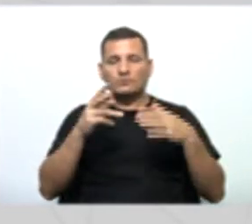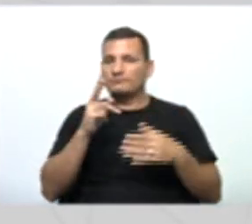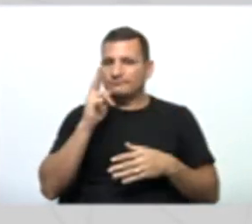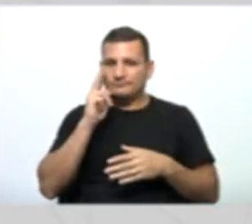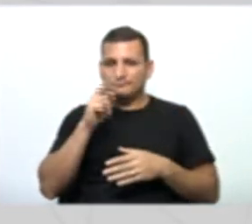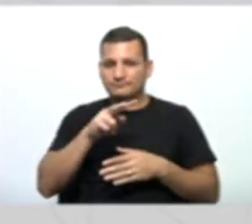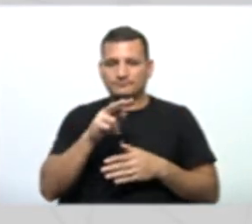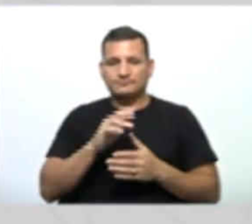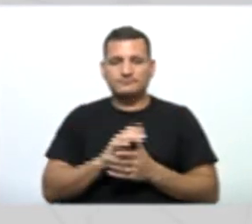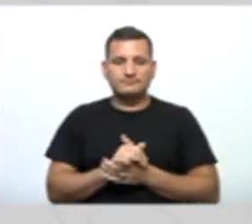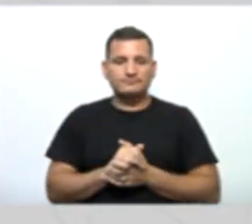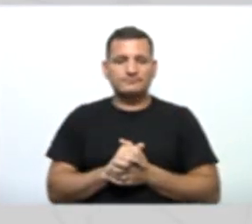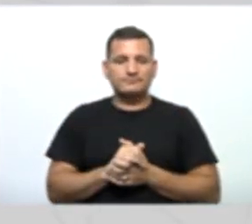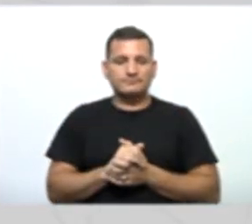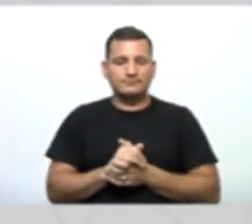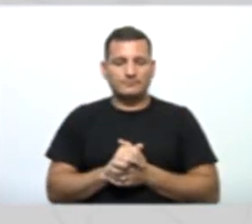ó,